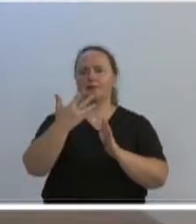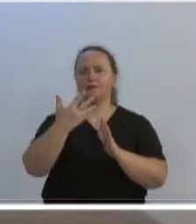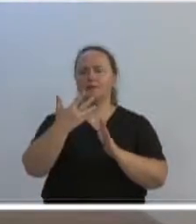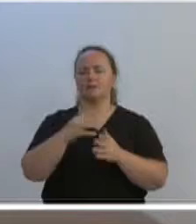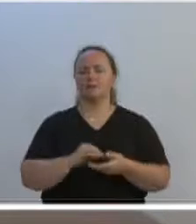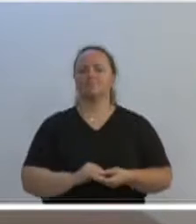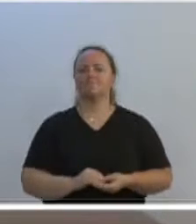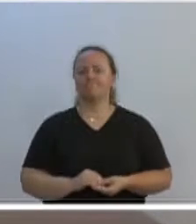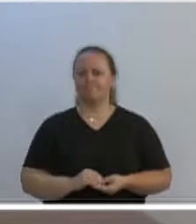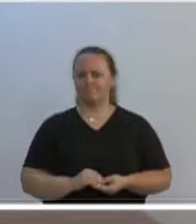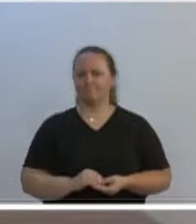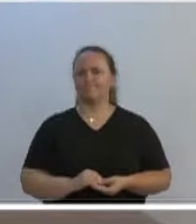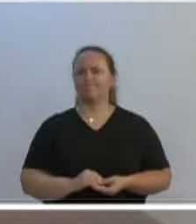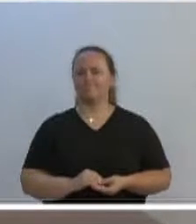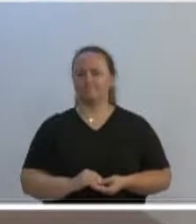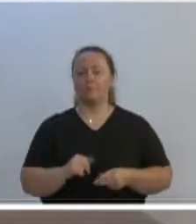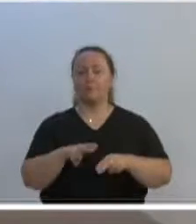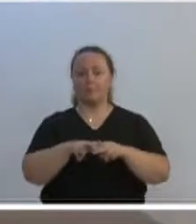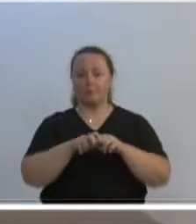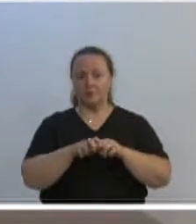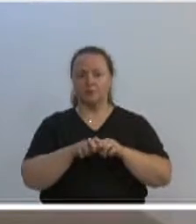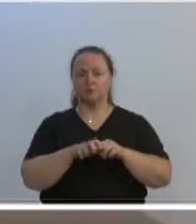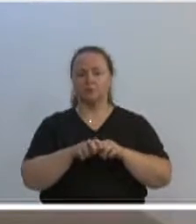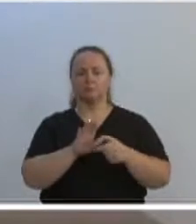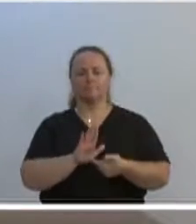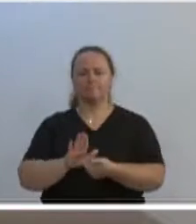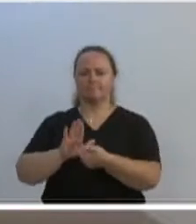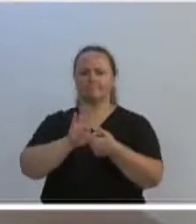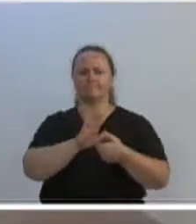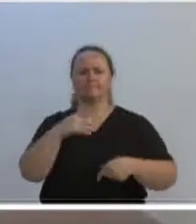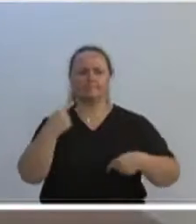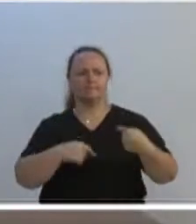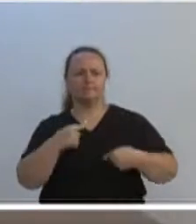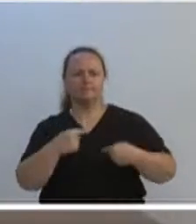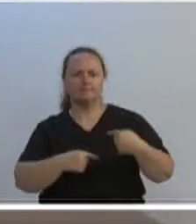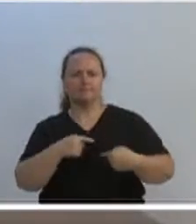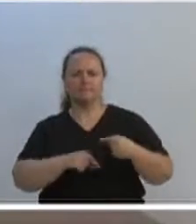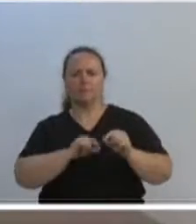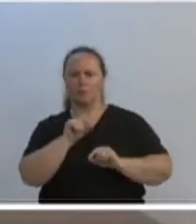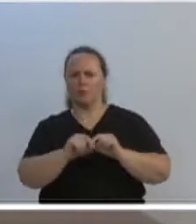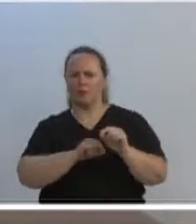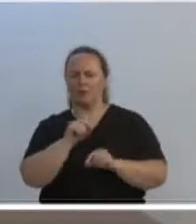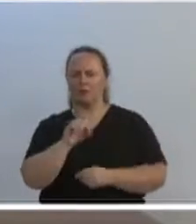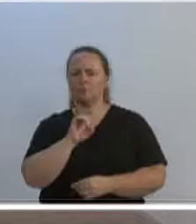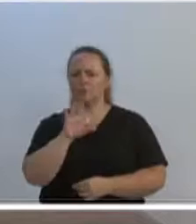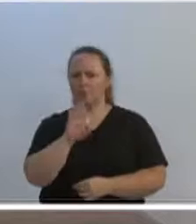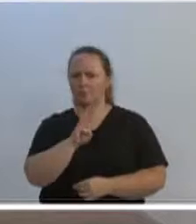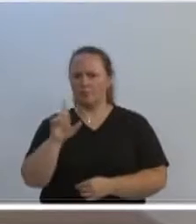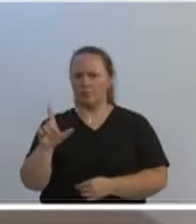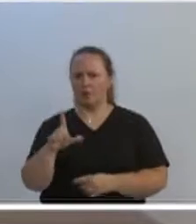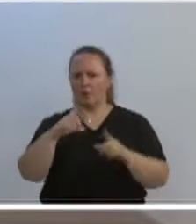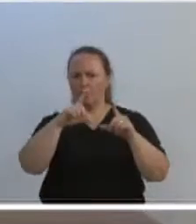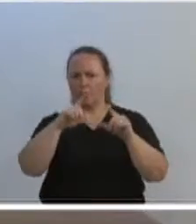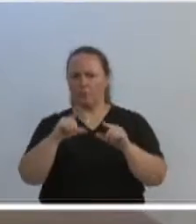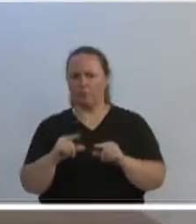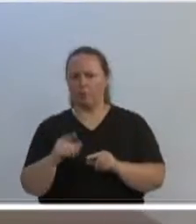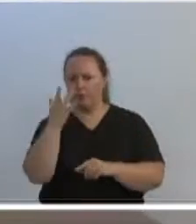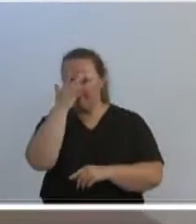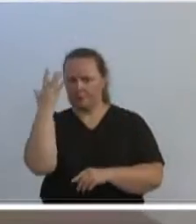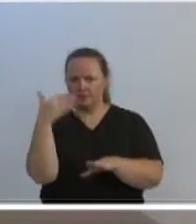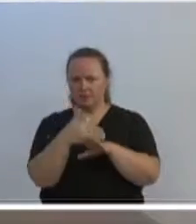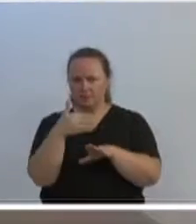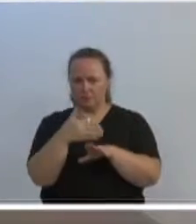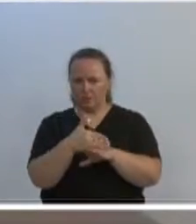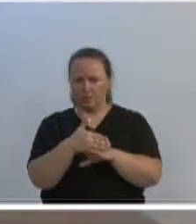Então, eu quero trazer aqui para essa discussão que não é um fato isolado de Blumenau a queda no número de passageiros. É um fenômeno